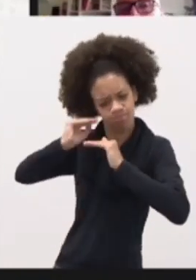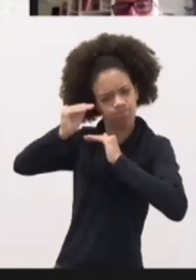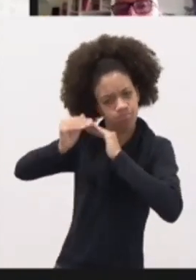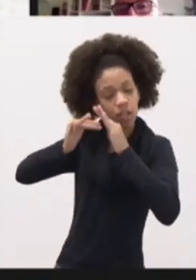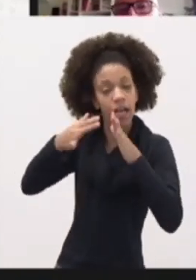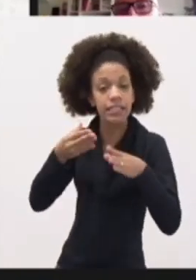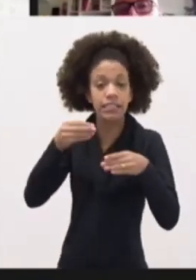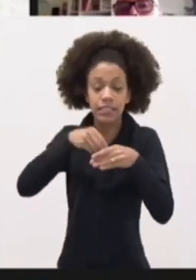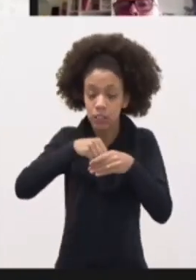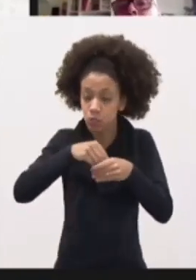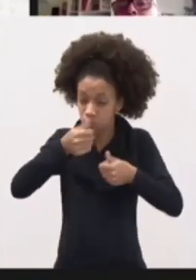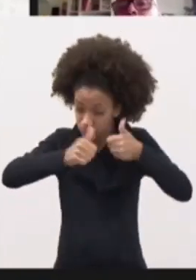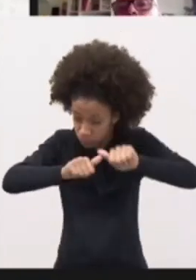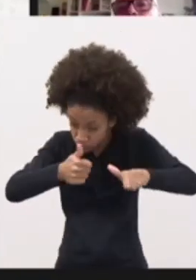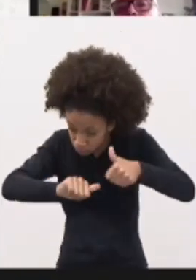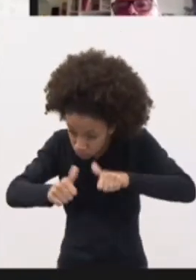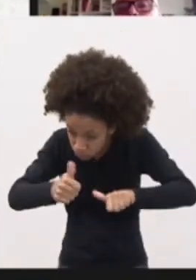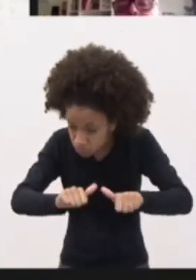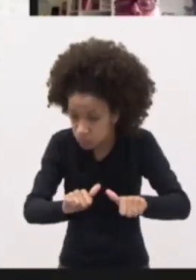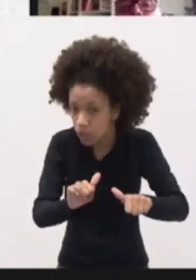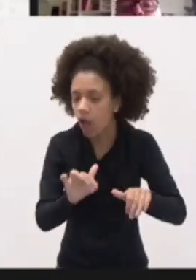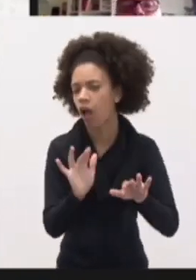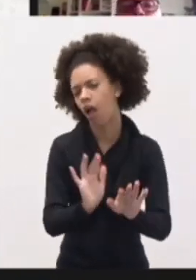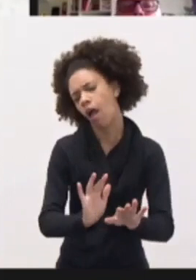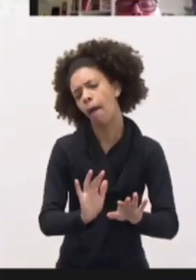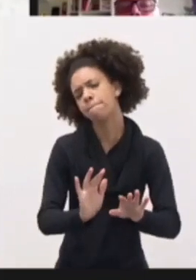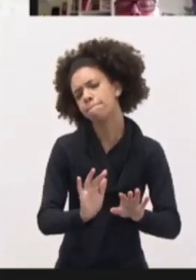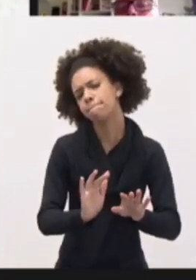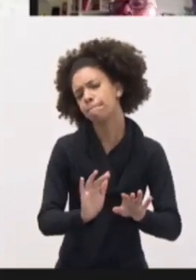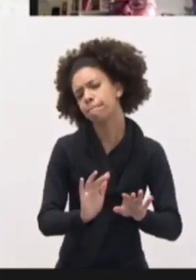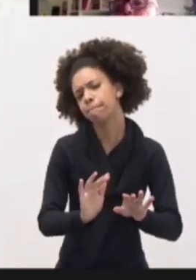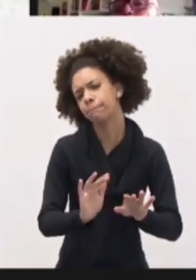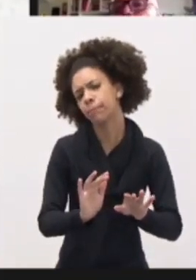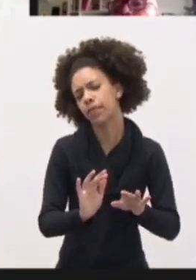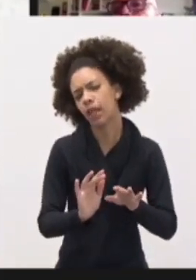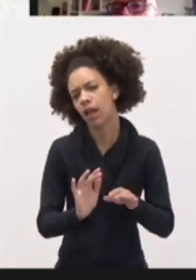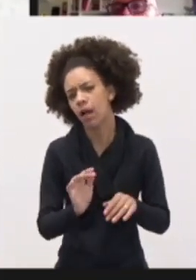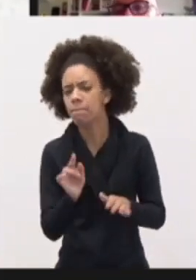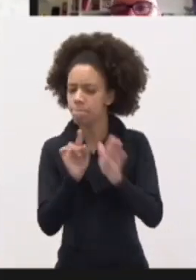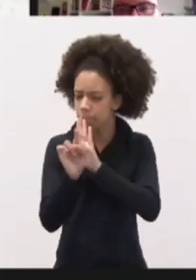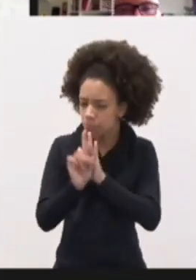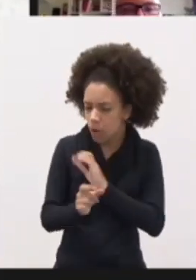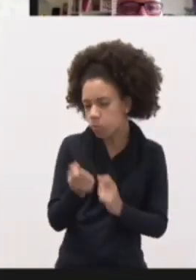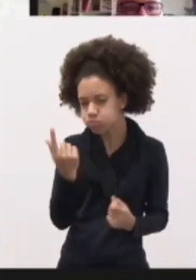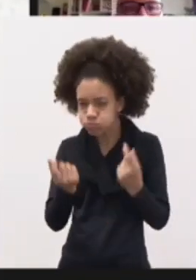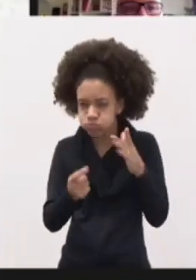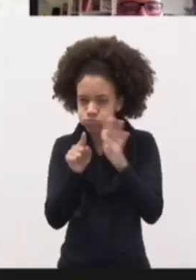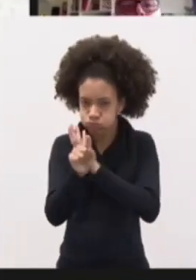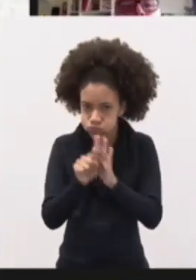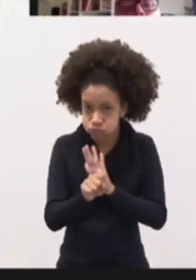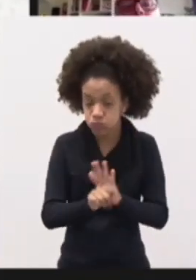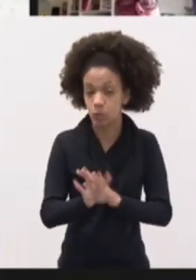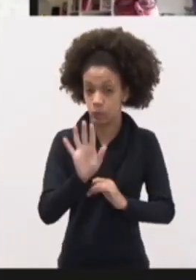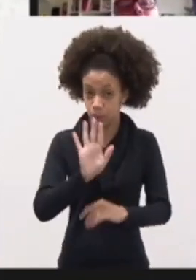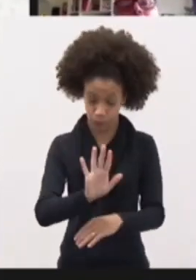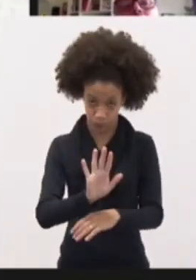nossa autoavaliação, ela fica... a gente faz algumas perguntas para vocês, né? Falando assim,